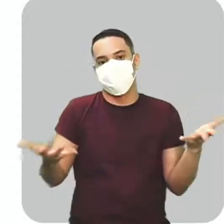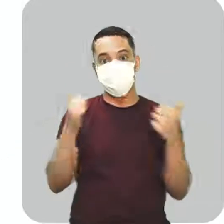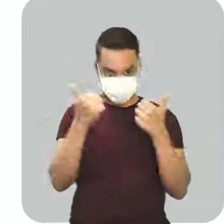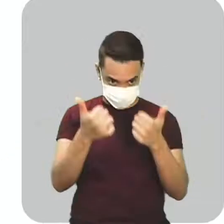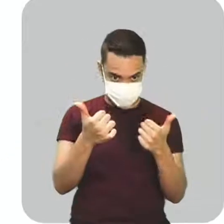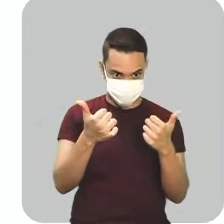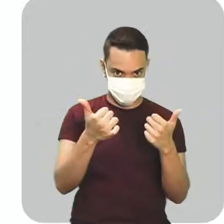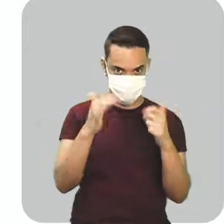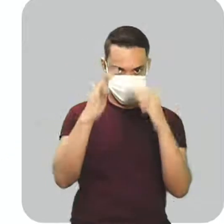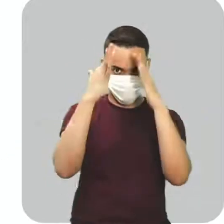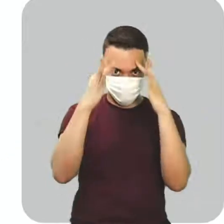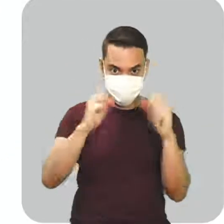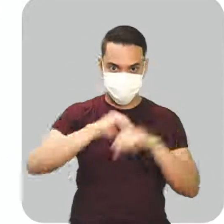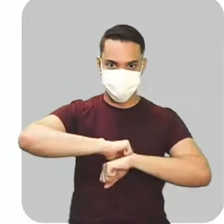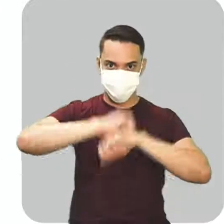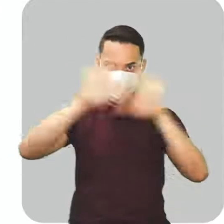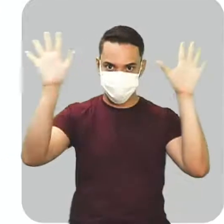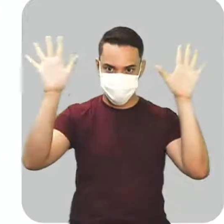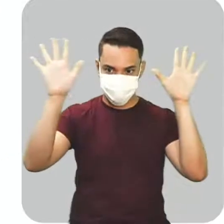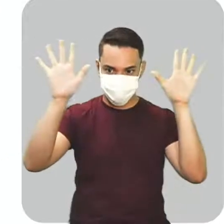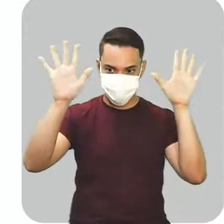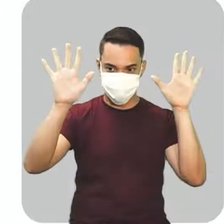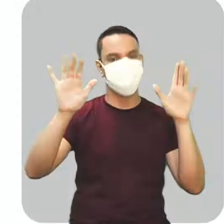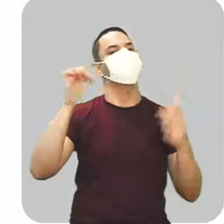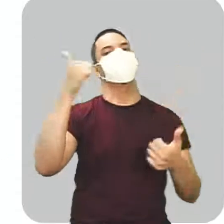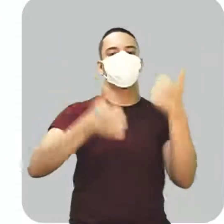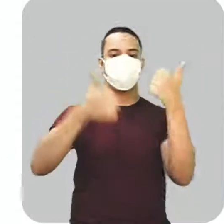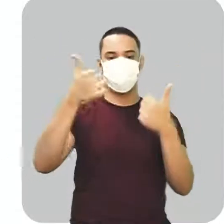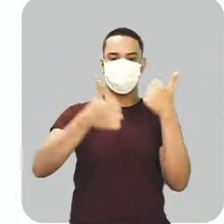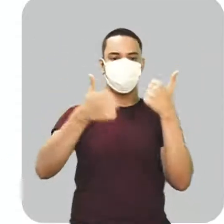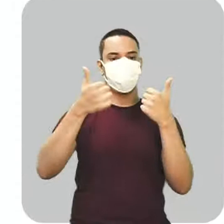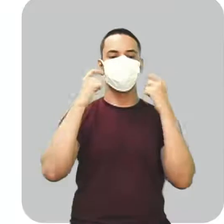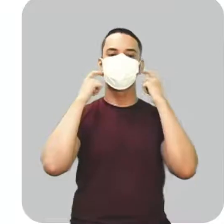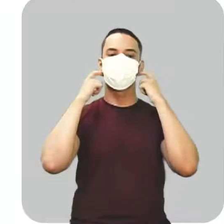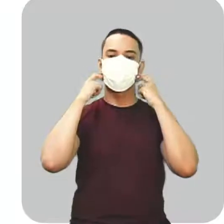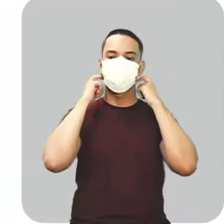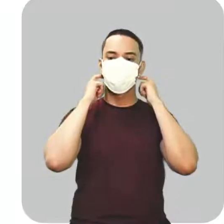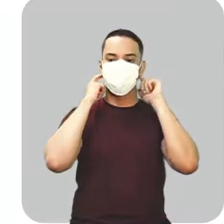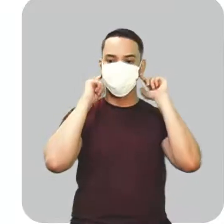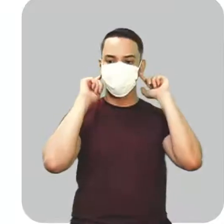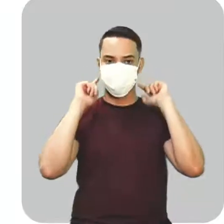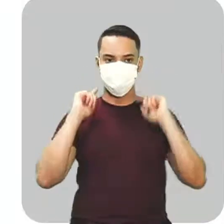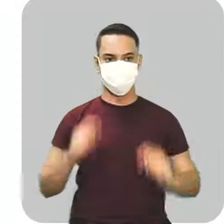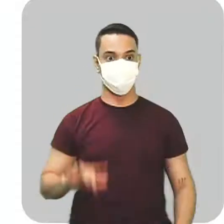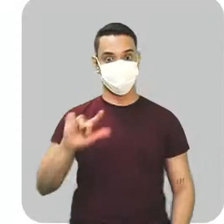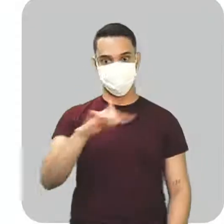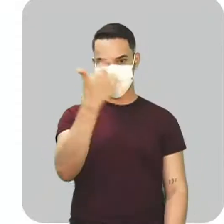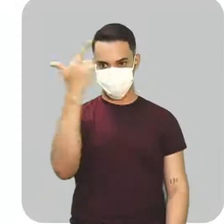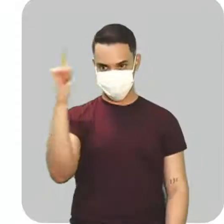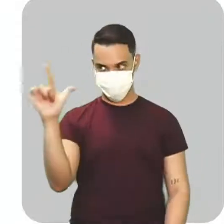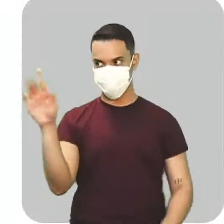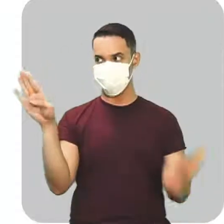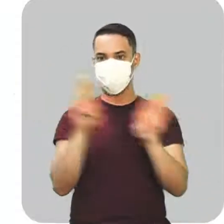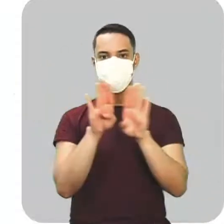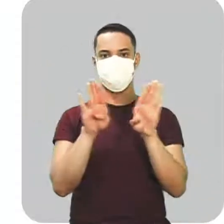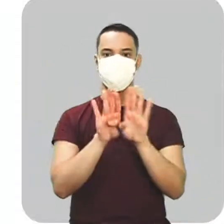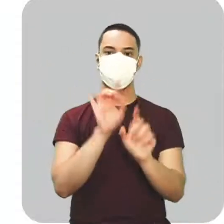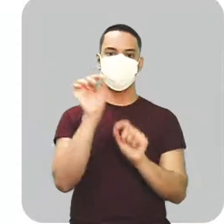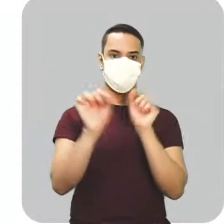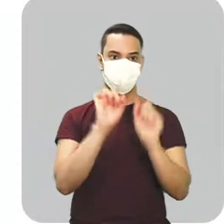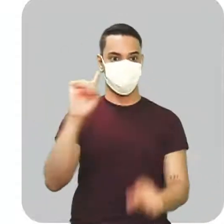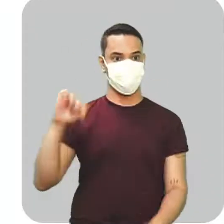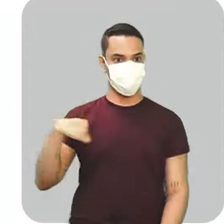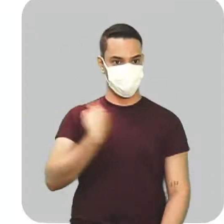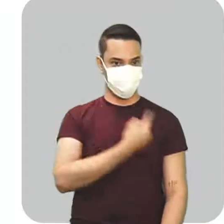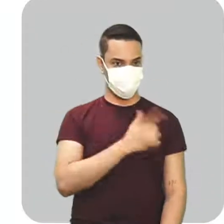Belezinha? Beleza. Vamos aqui. A outra aqui, né, que nós